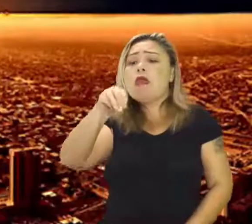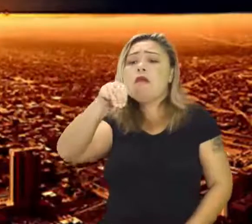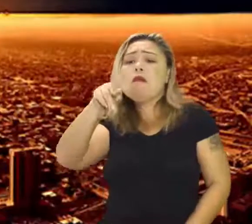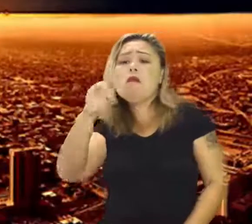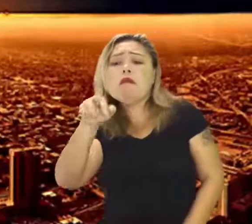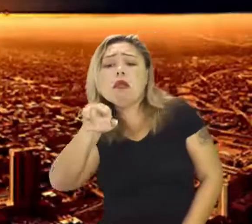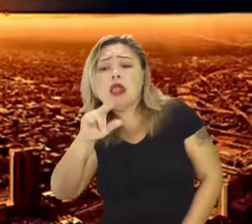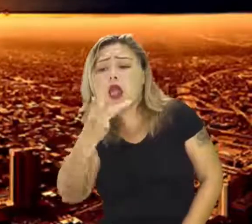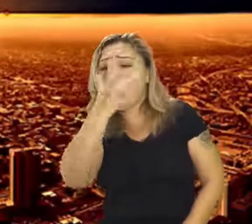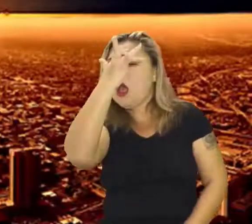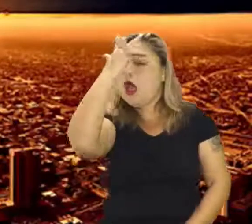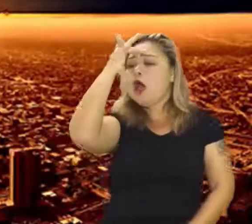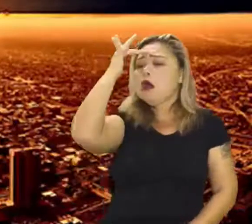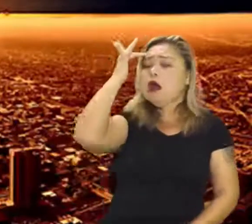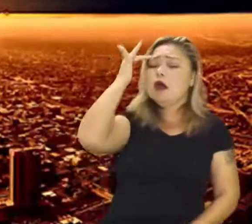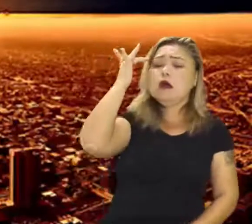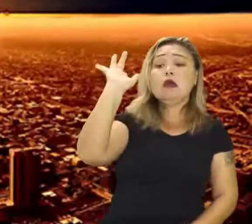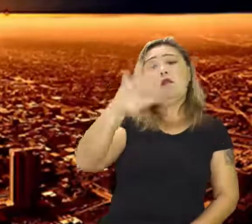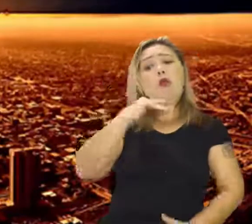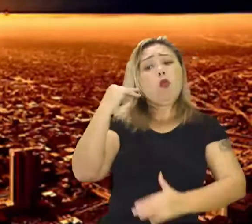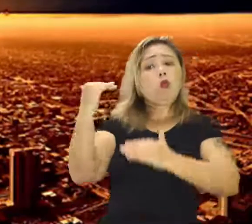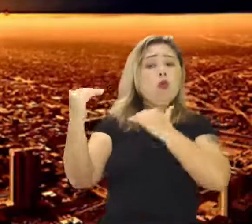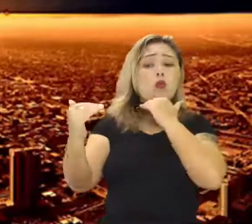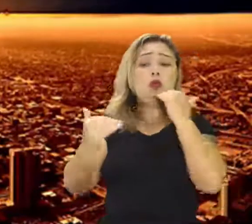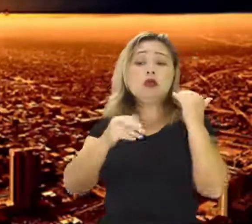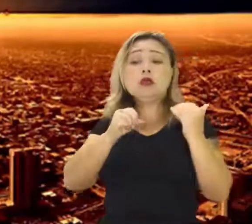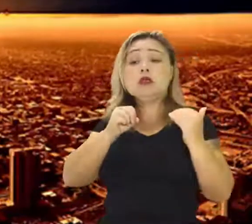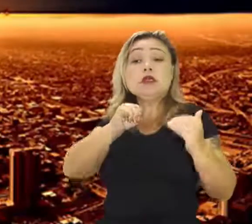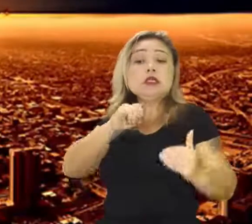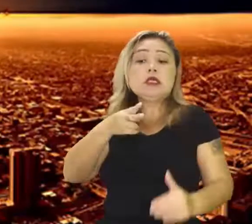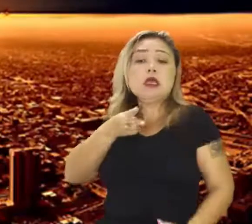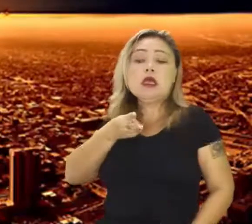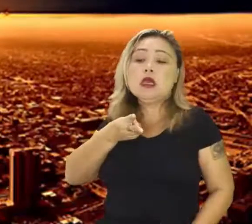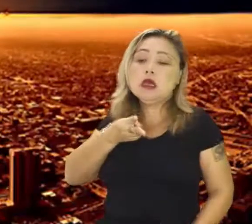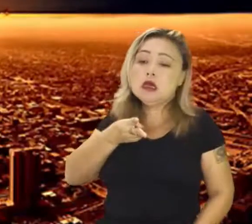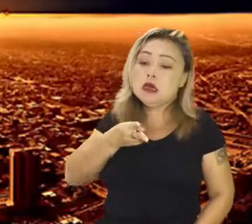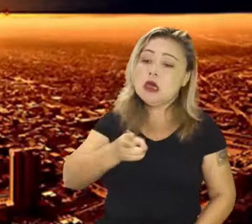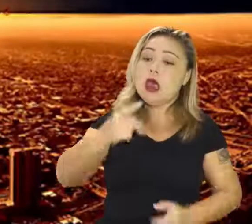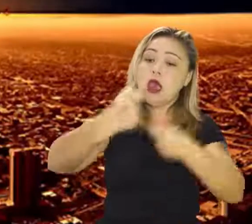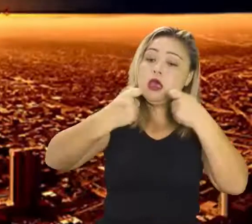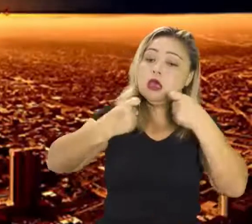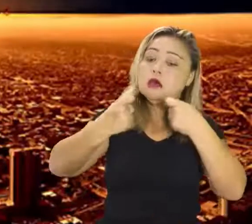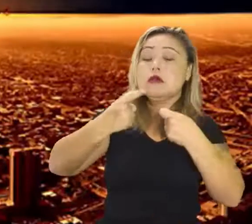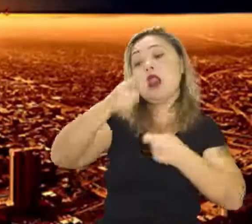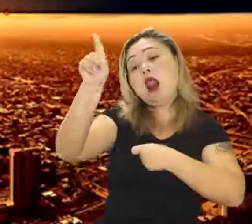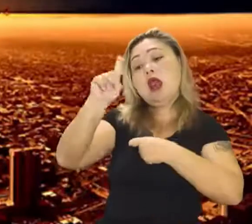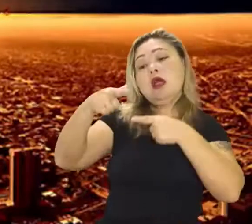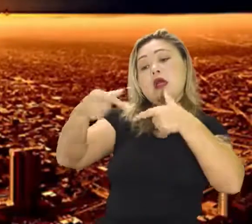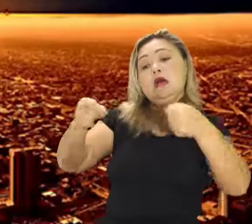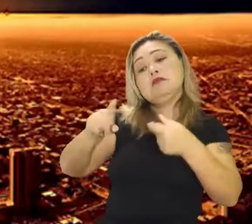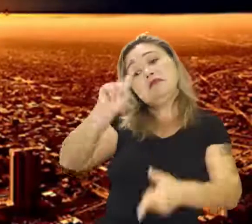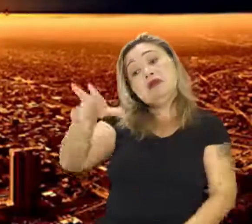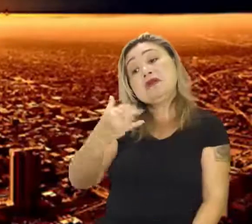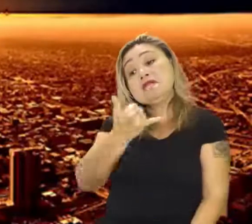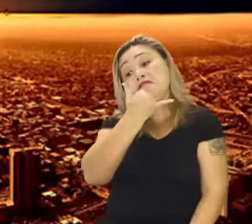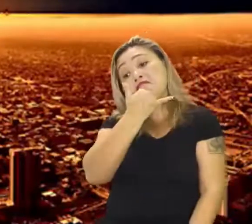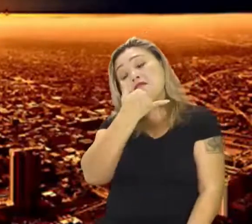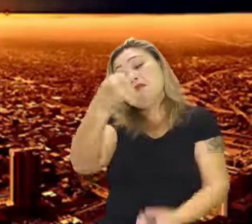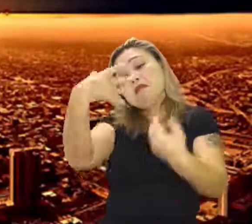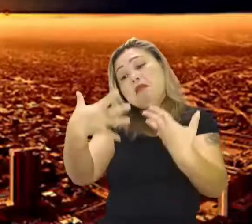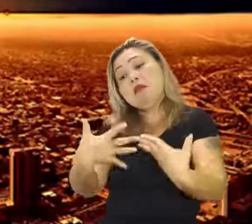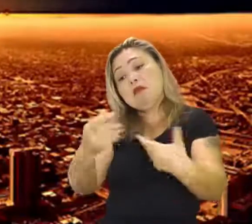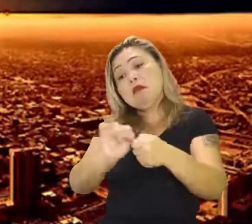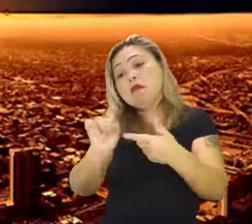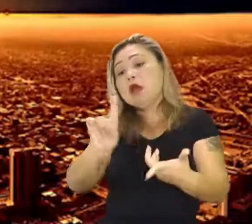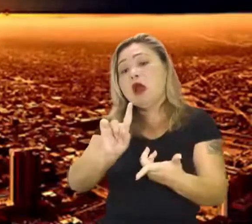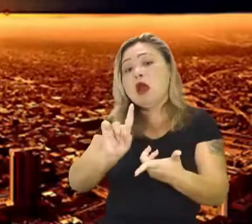e milhões de pessoas morressem se a guerra continuasse no Japão. Essa é a desculpa deles,